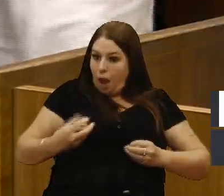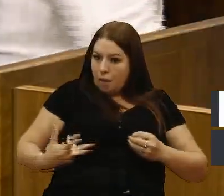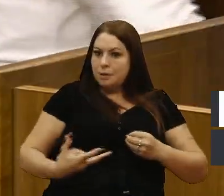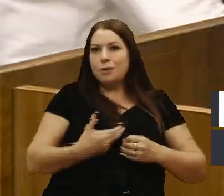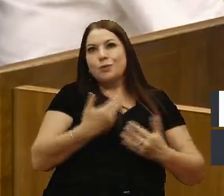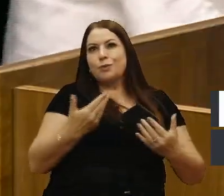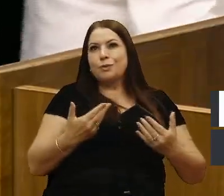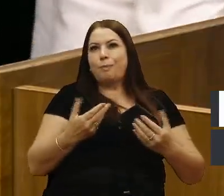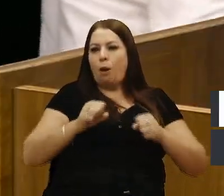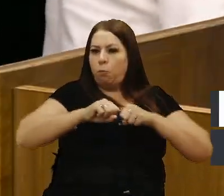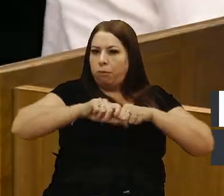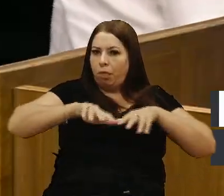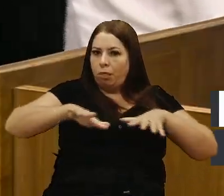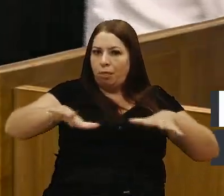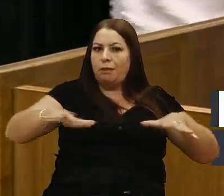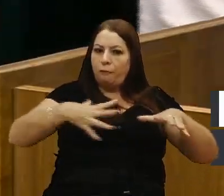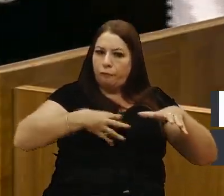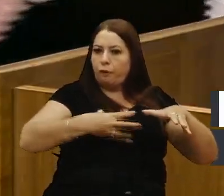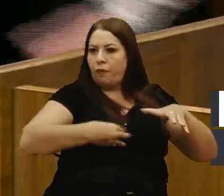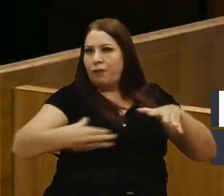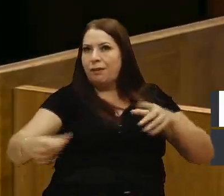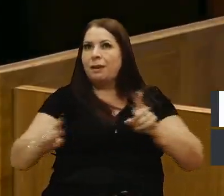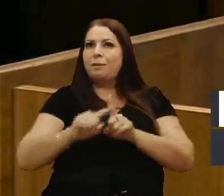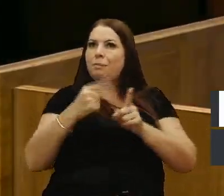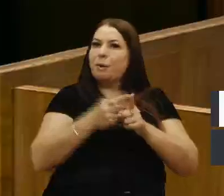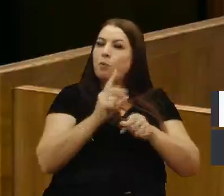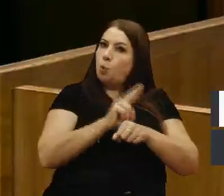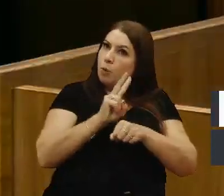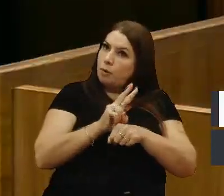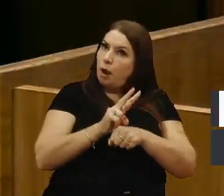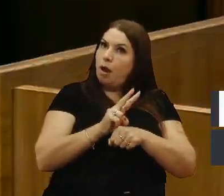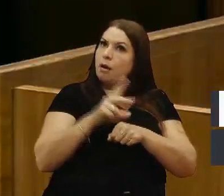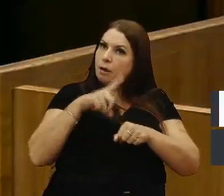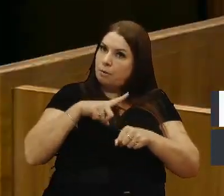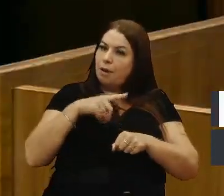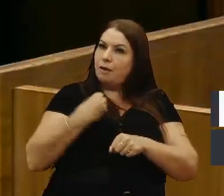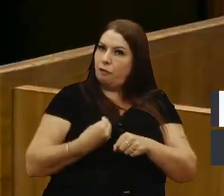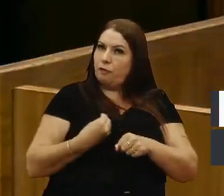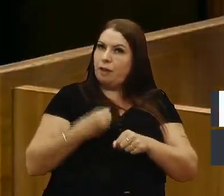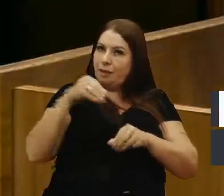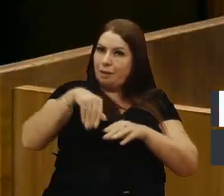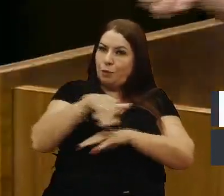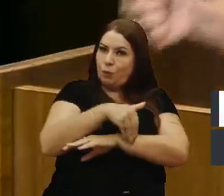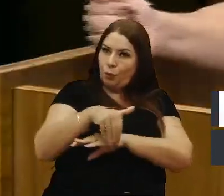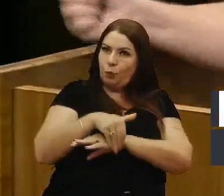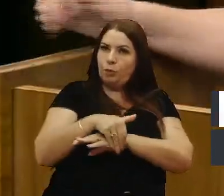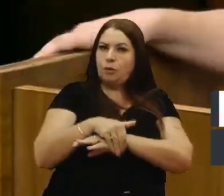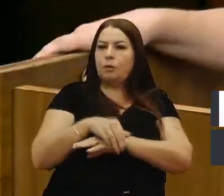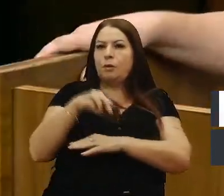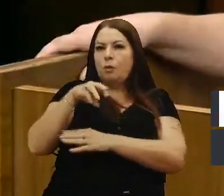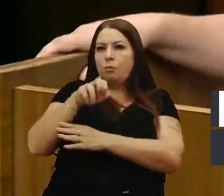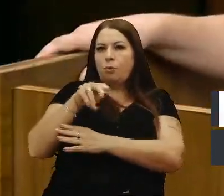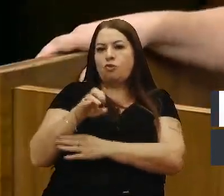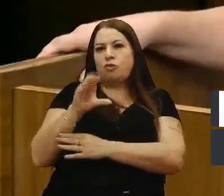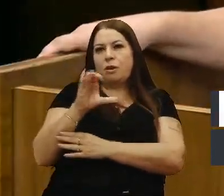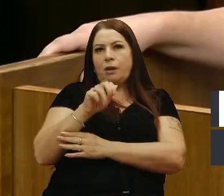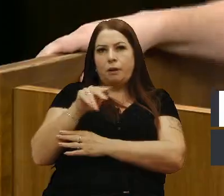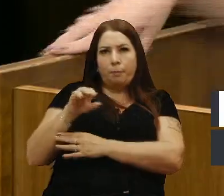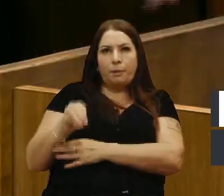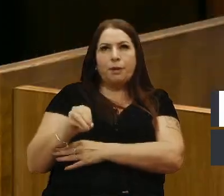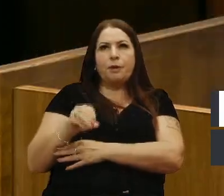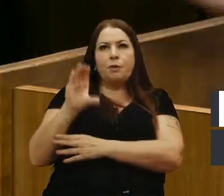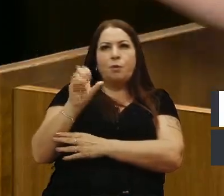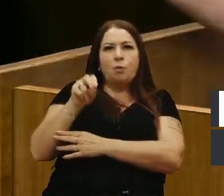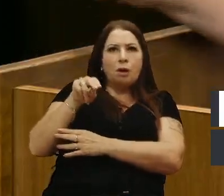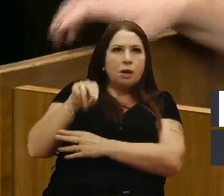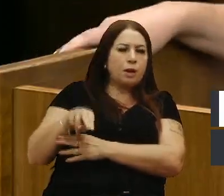para não se proliferar e para que a gente possa cuidar daqueles que já existem nas nossas ruas, seja lá no Monte Carmelo, seja no